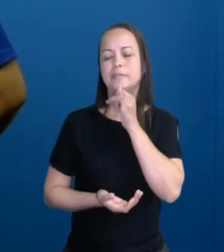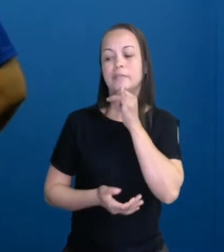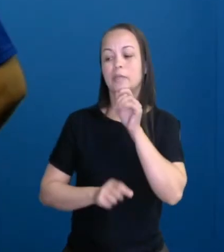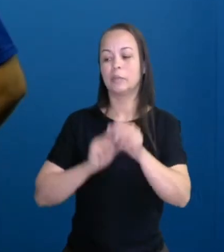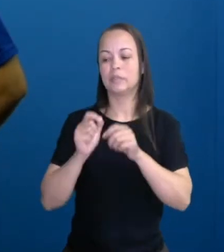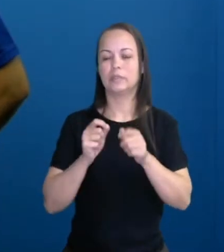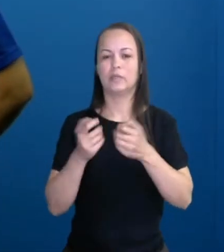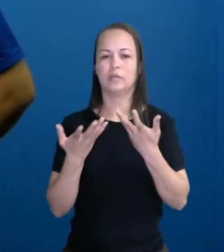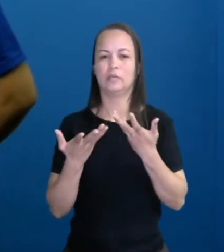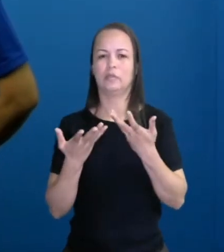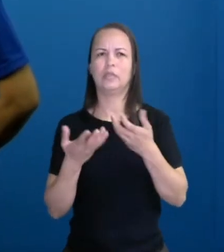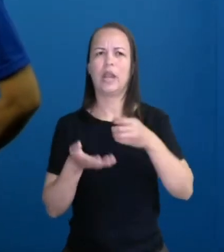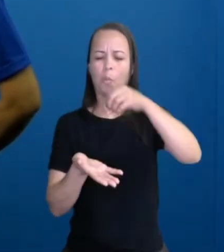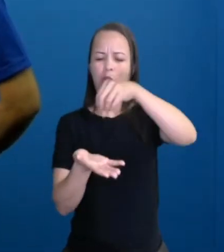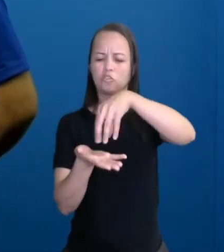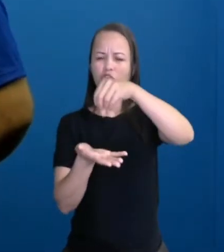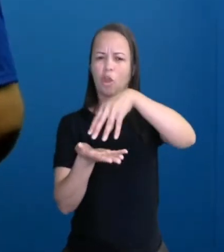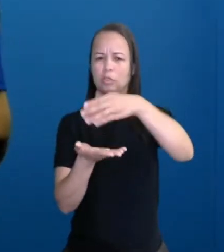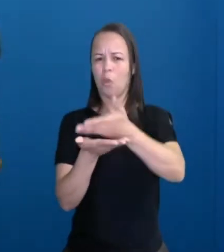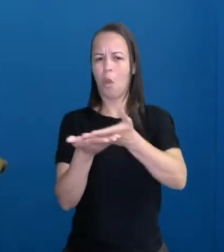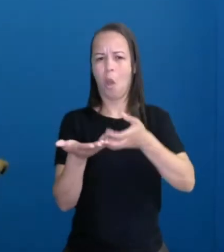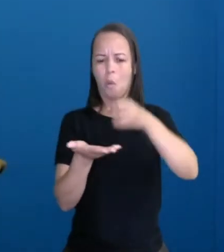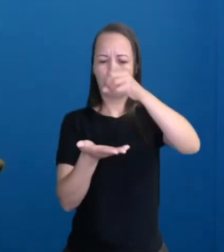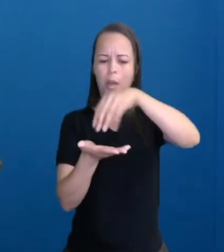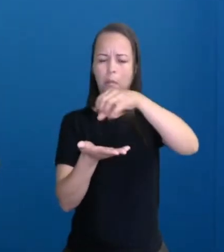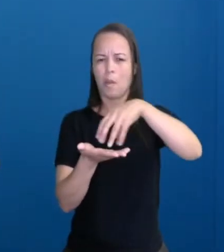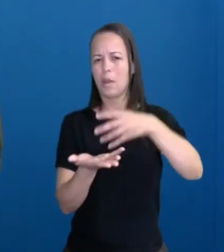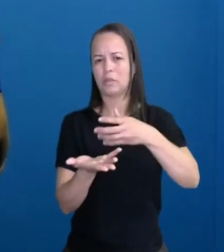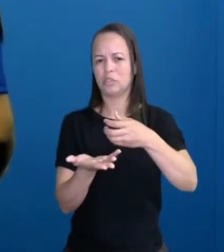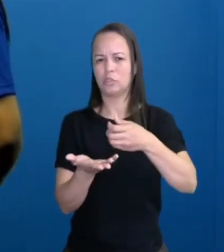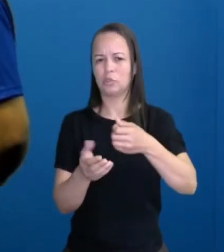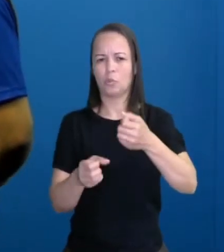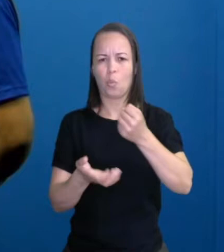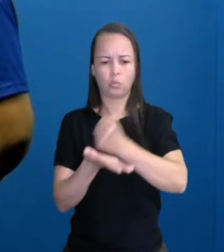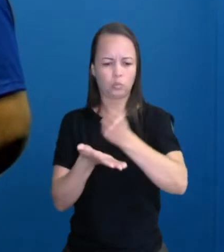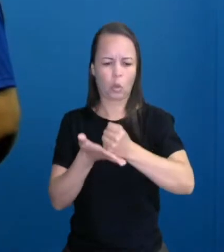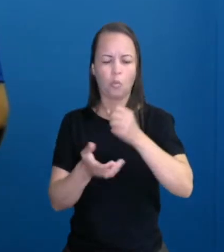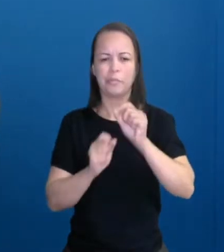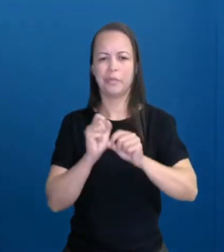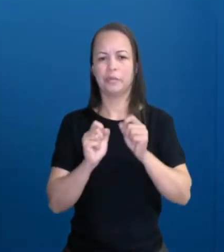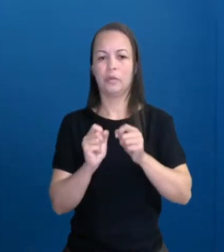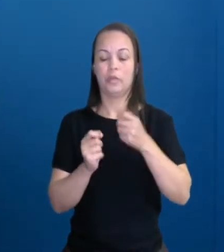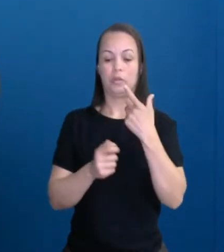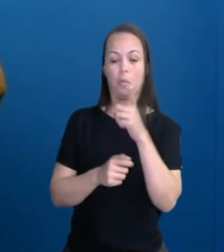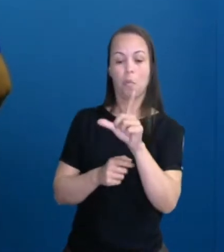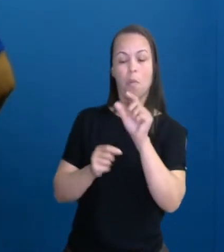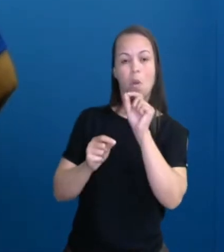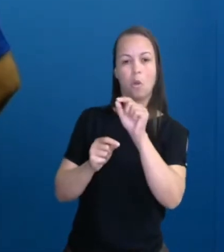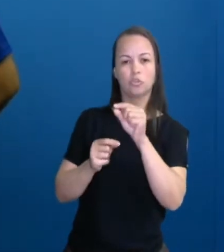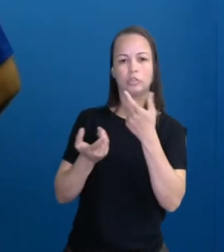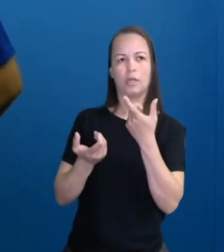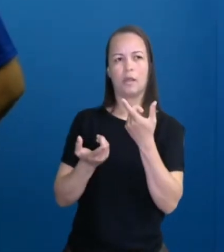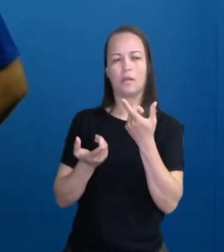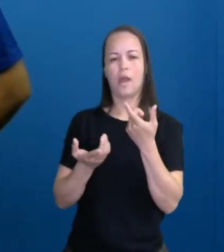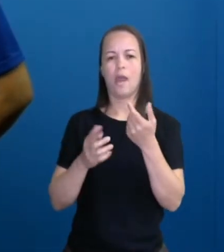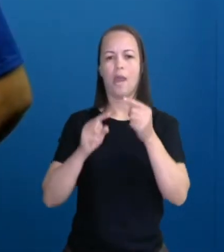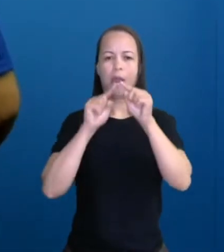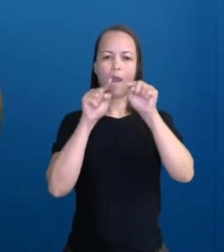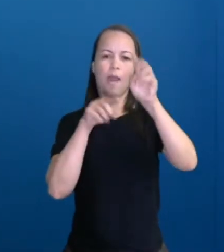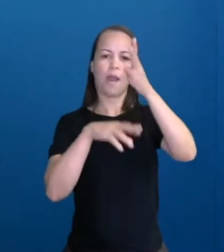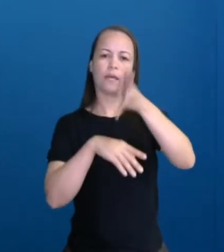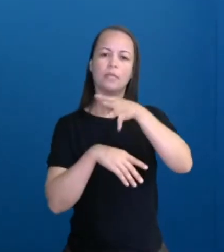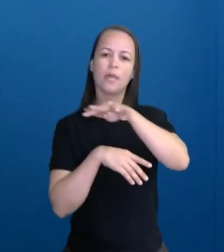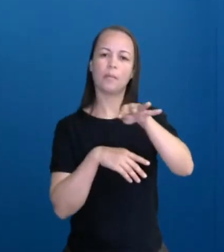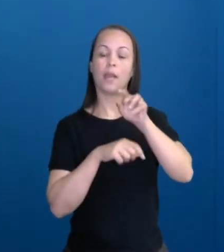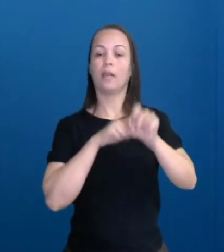para tirar xerox, né? Tirar cópias de algum documento. Aí ali na tabela, e o custo para tirar